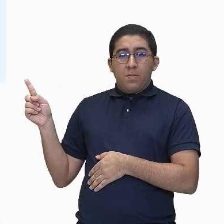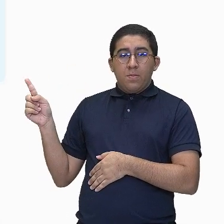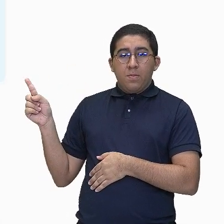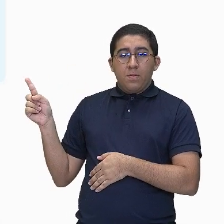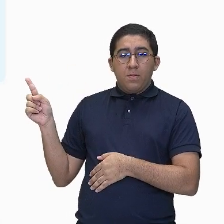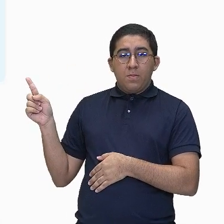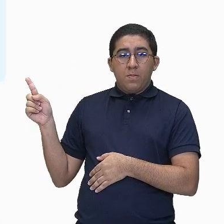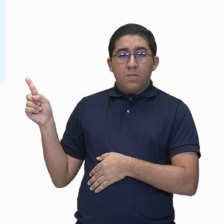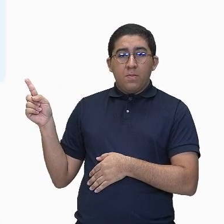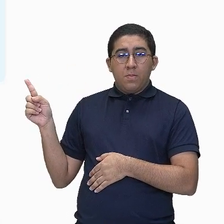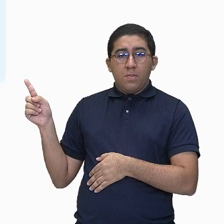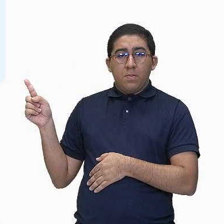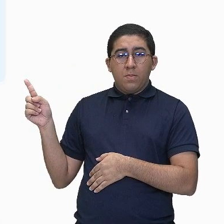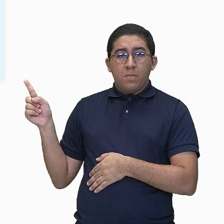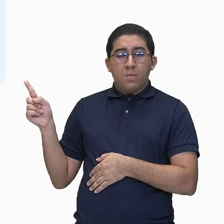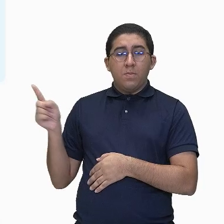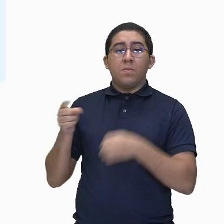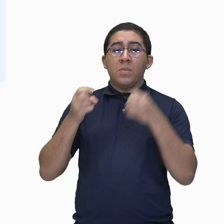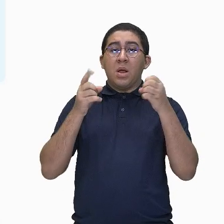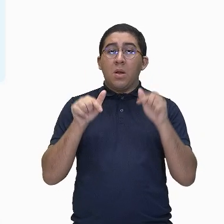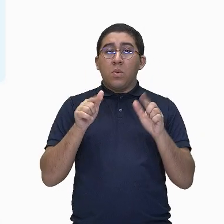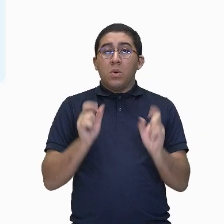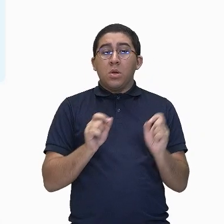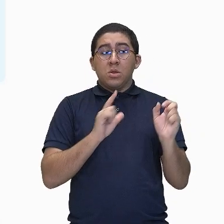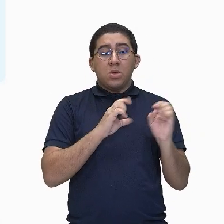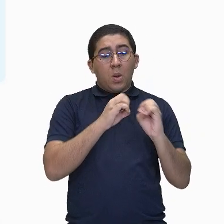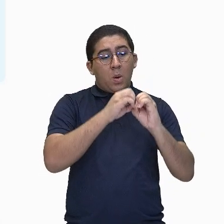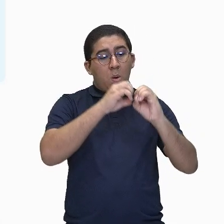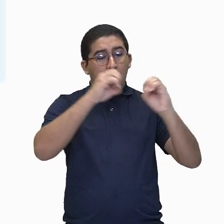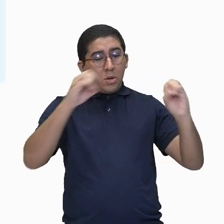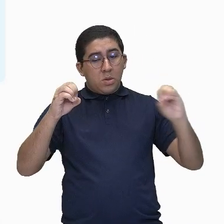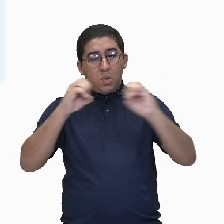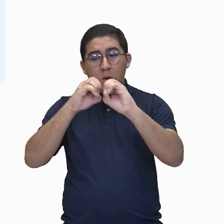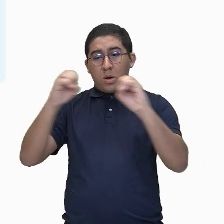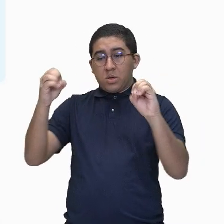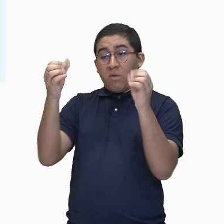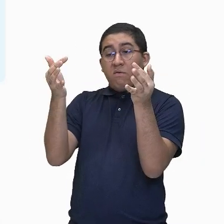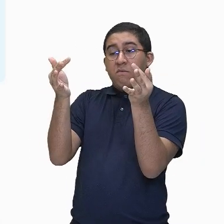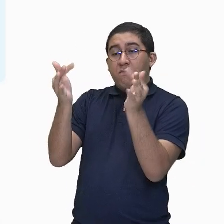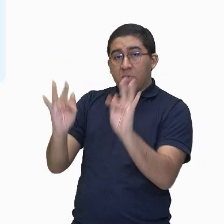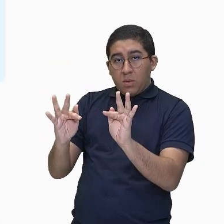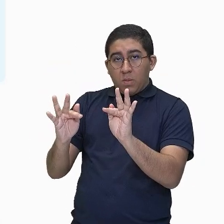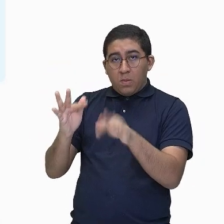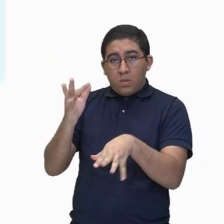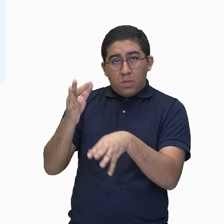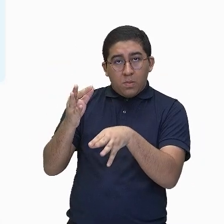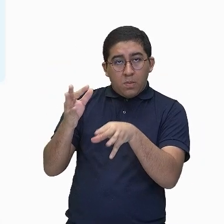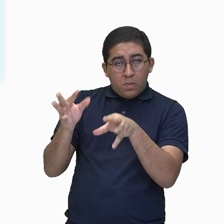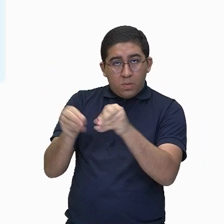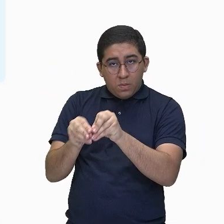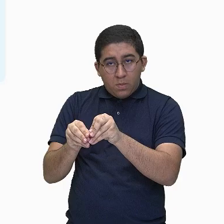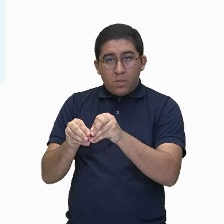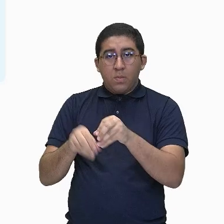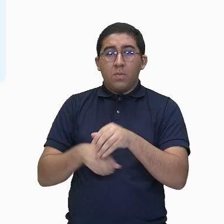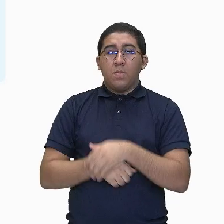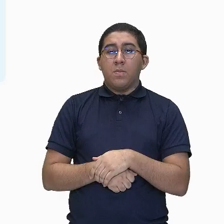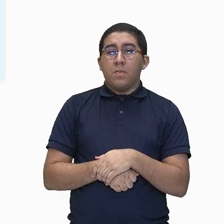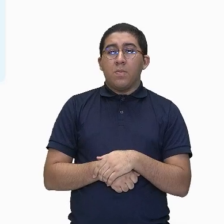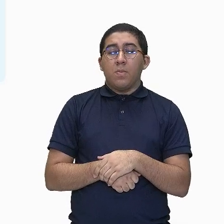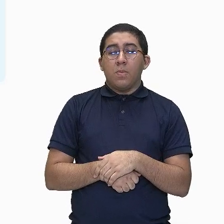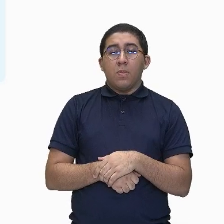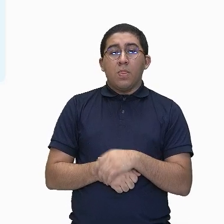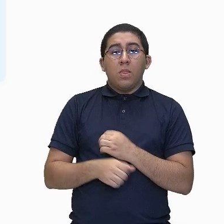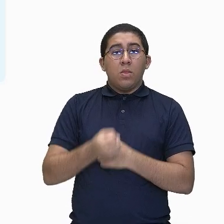assim, então, né, que vai estar finalizando uma ideia no texto. E as adversativas, elas vão estar